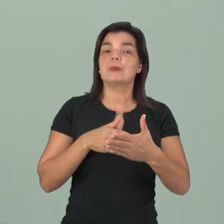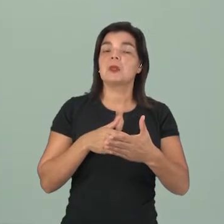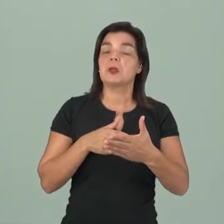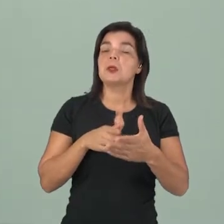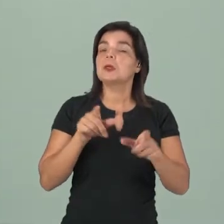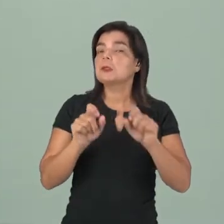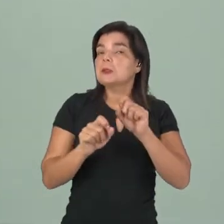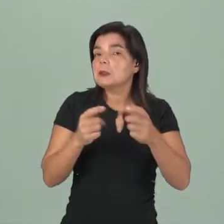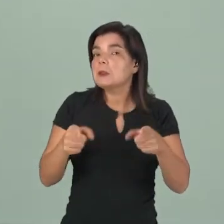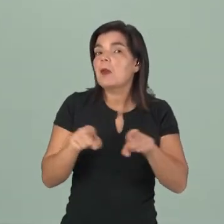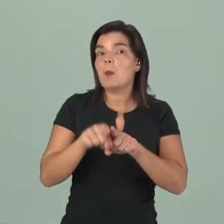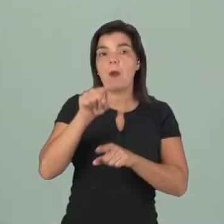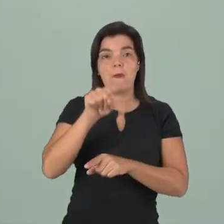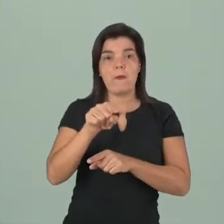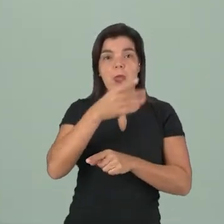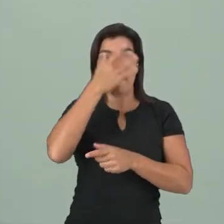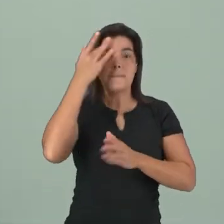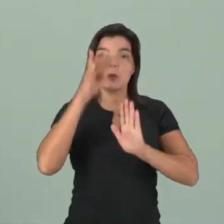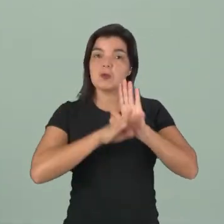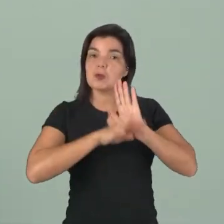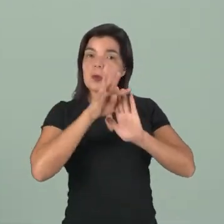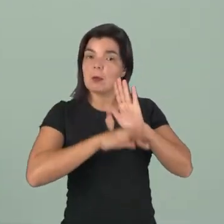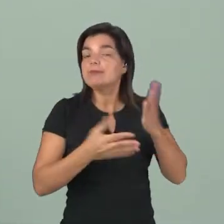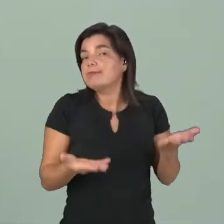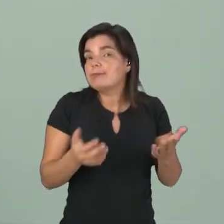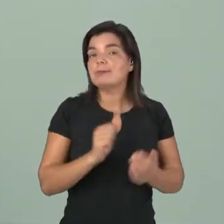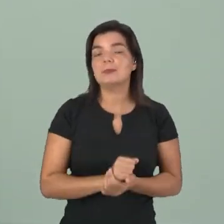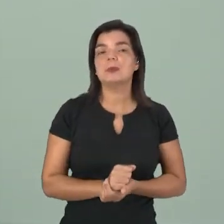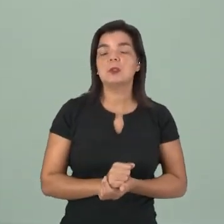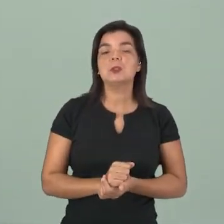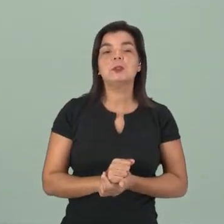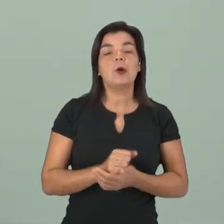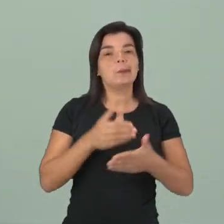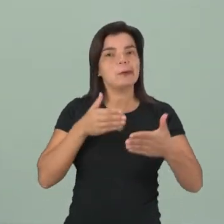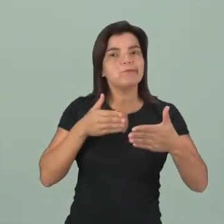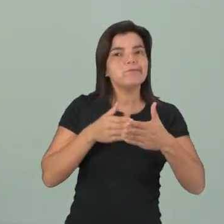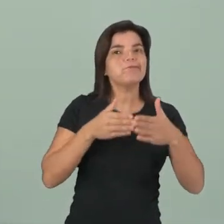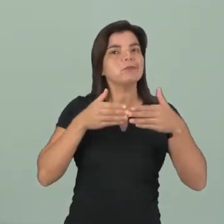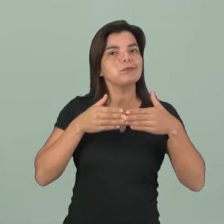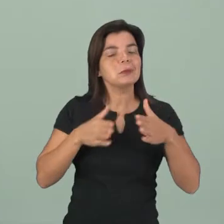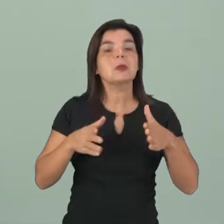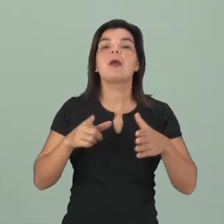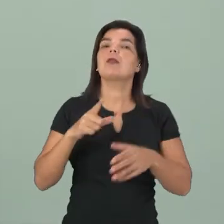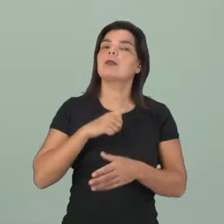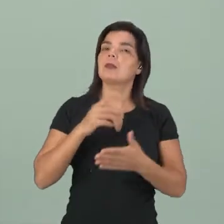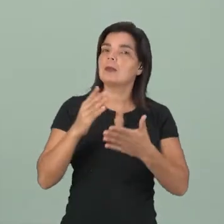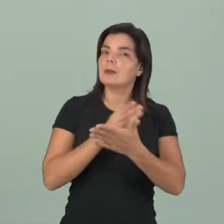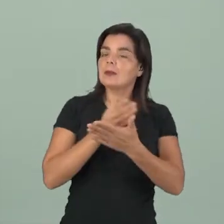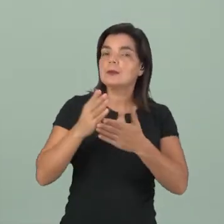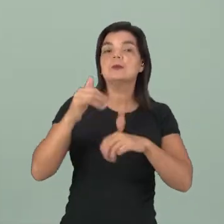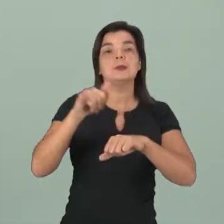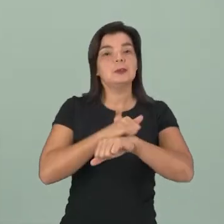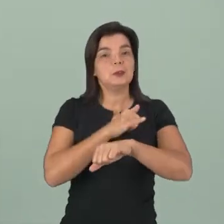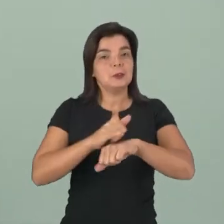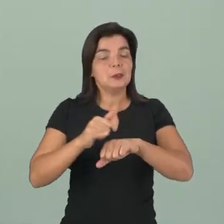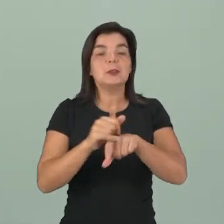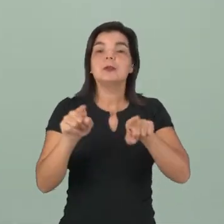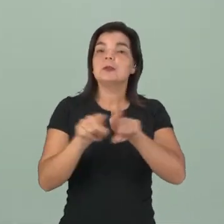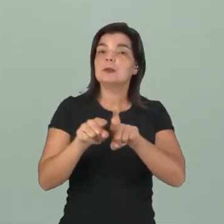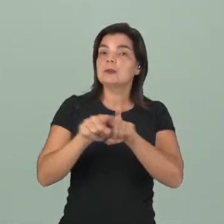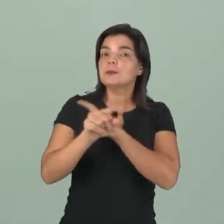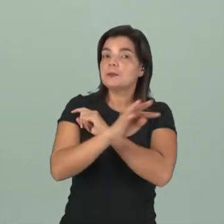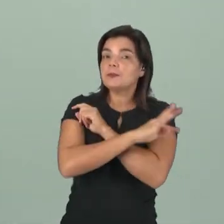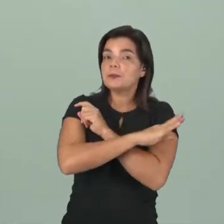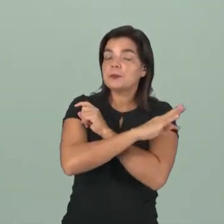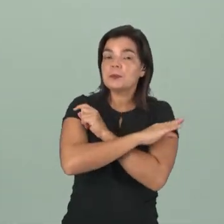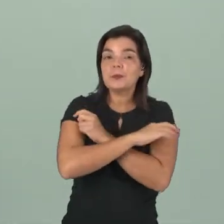se colocam entre você e o texto, né? Então, para quebrar um pouco dessas barreiras, existem algumas técnicas e estratégias. E é isso que